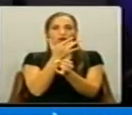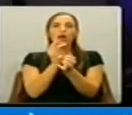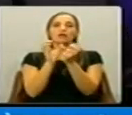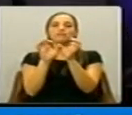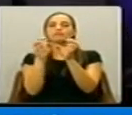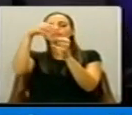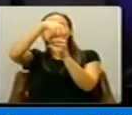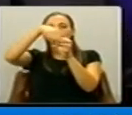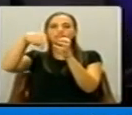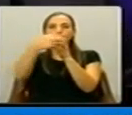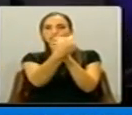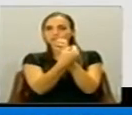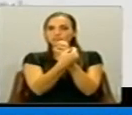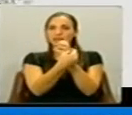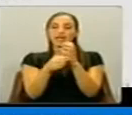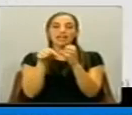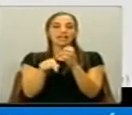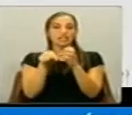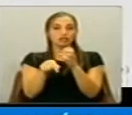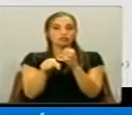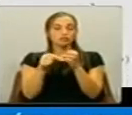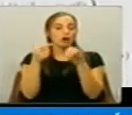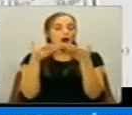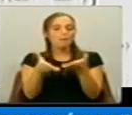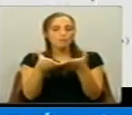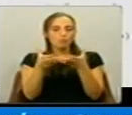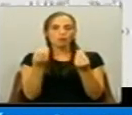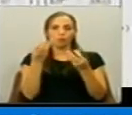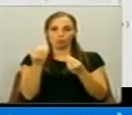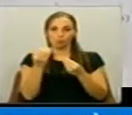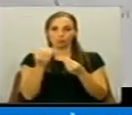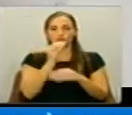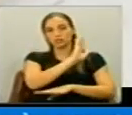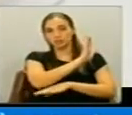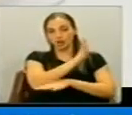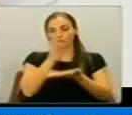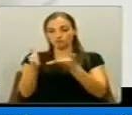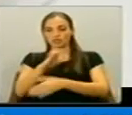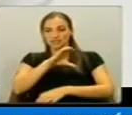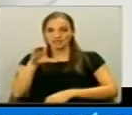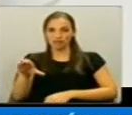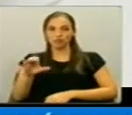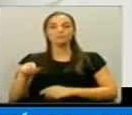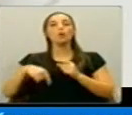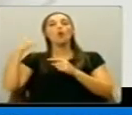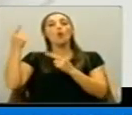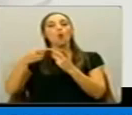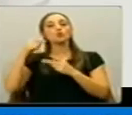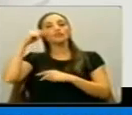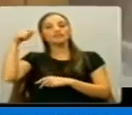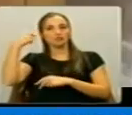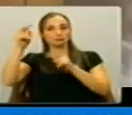lado para o outro, e, portanto, esta é uma grande contribuição de Hollywood para a ciência. O outro filme, muito rapidamente, que nós temos para mostrar,